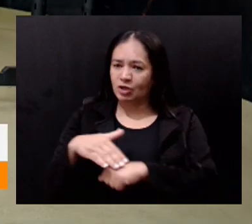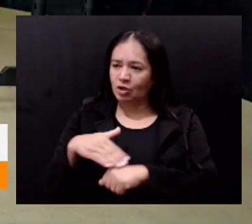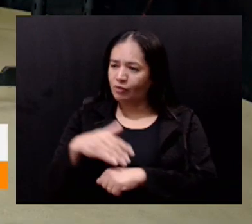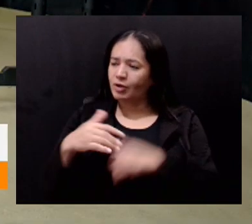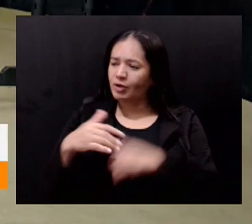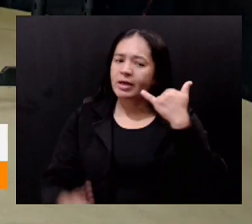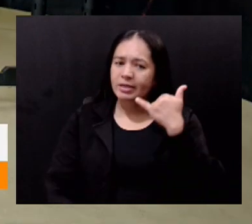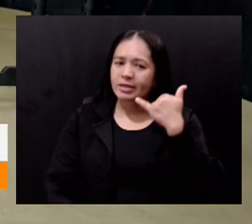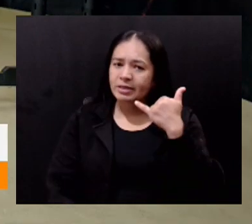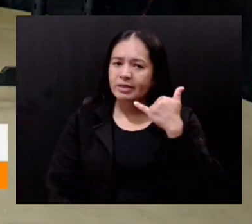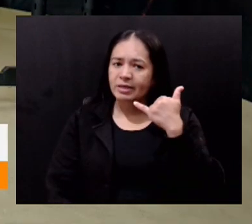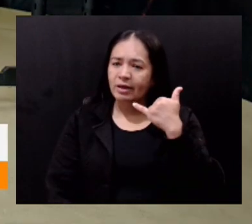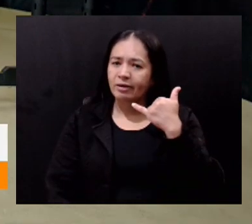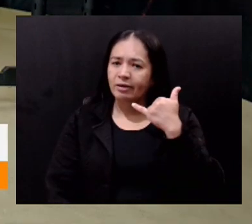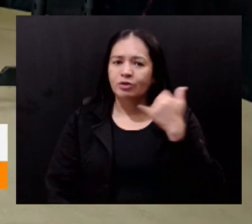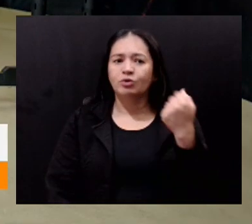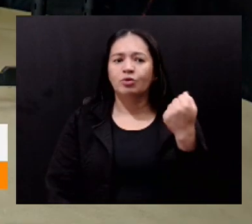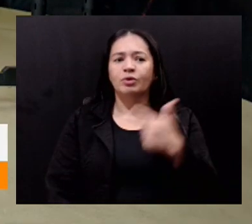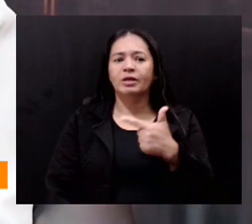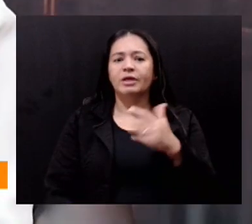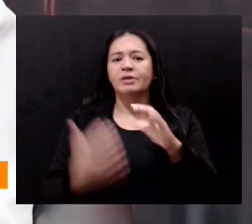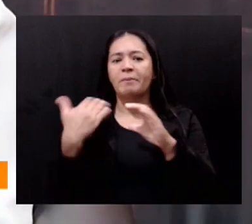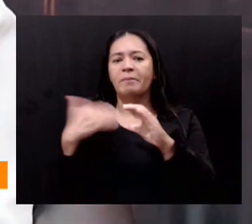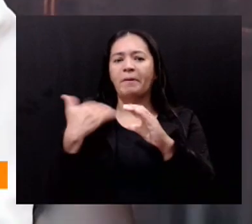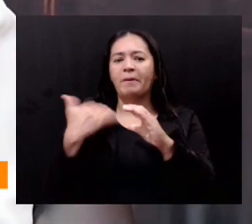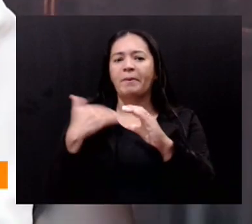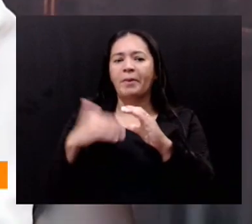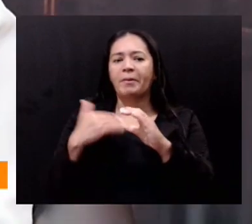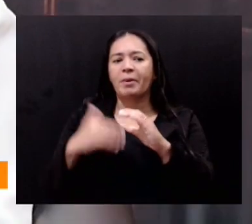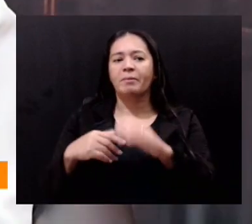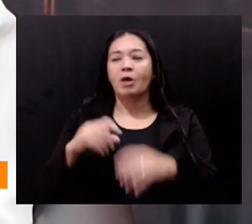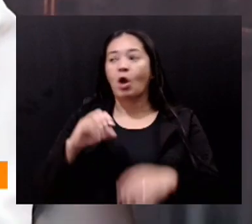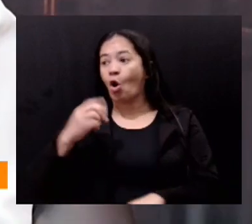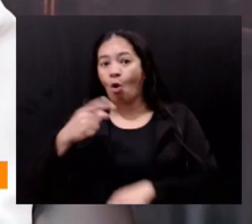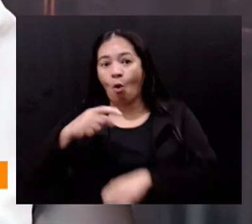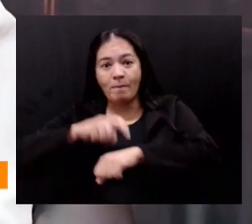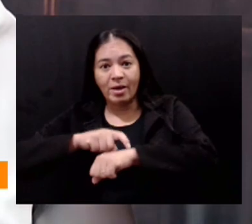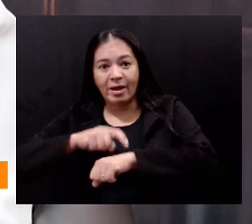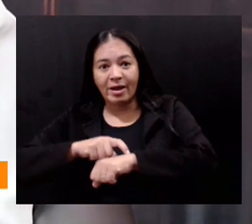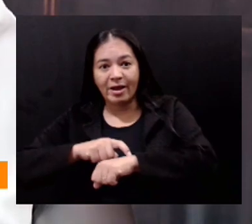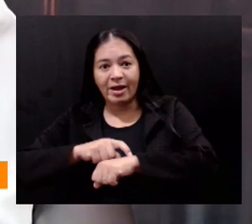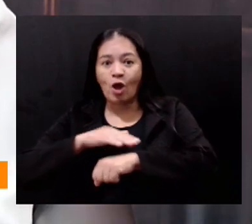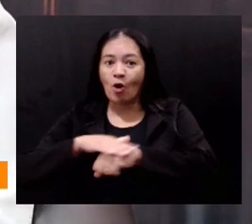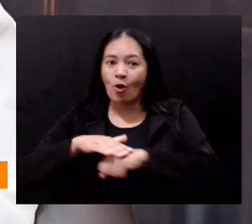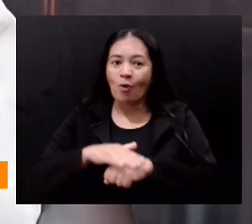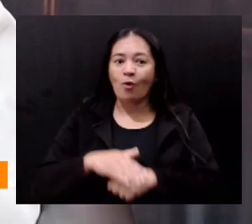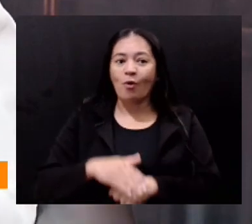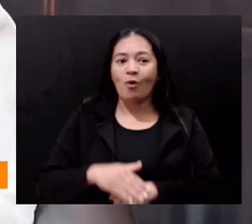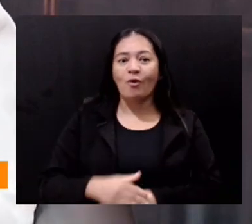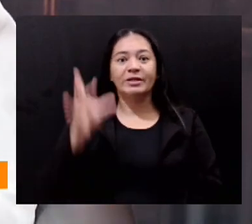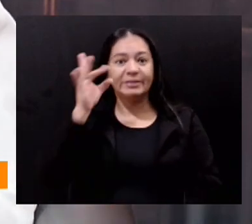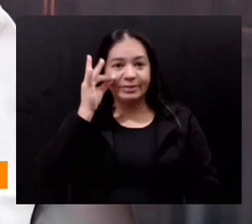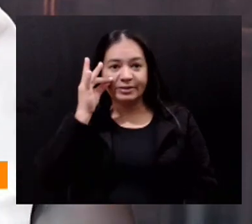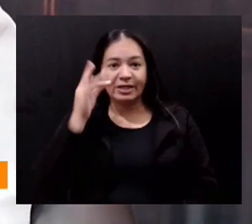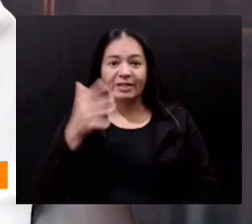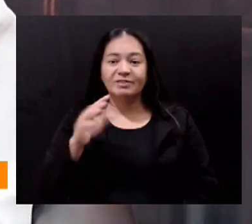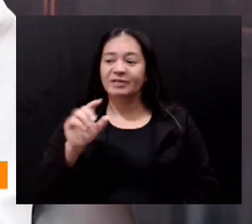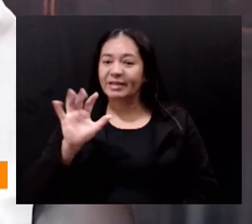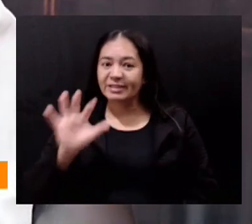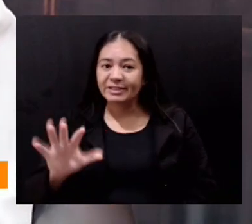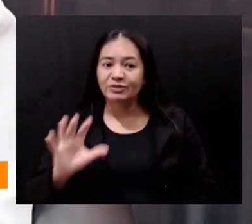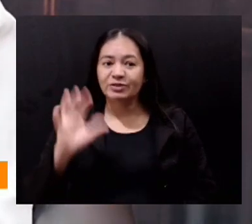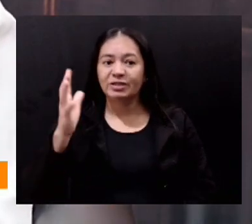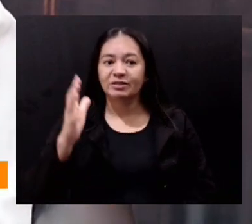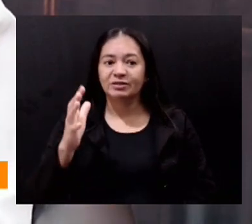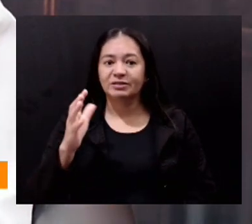do que só ficar por mensagem ou marcar para conversar pessoalmente, porque muitas vezes é isso que acontece, esse ruído de comunicação que